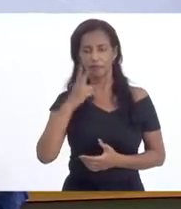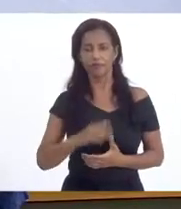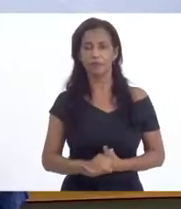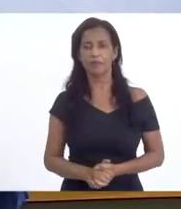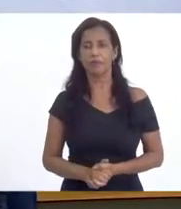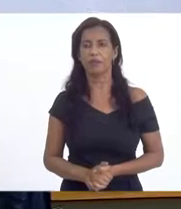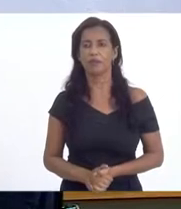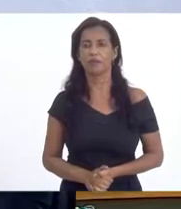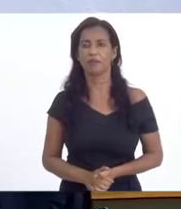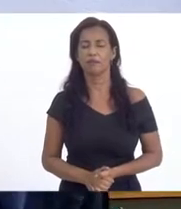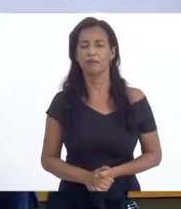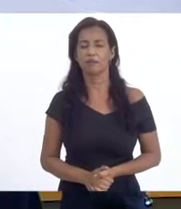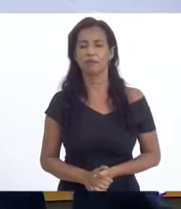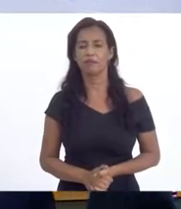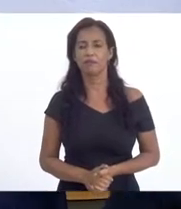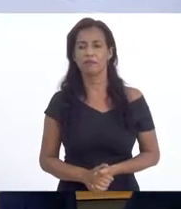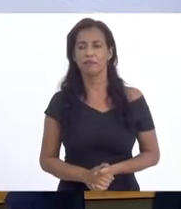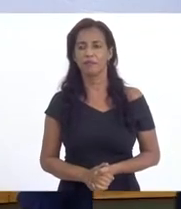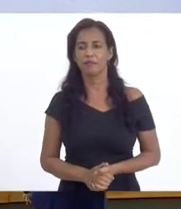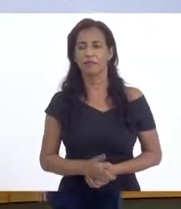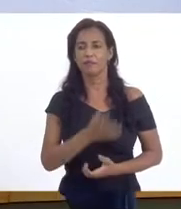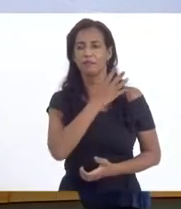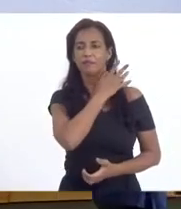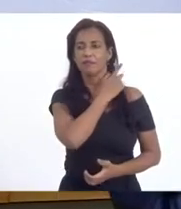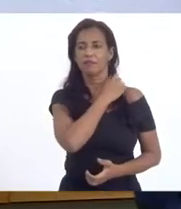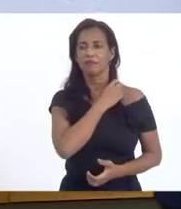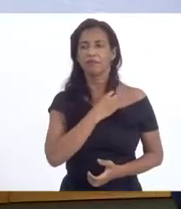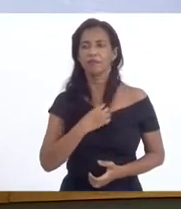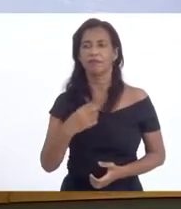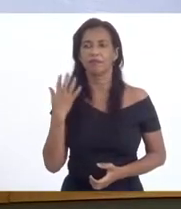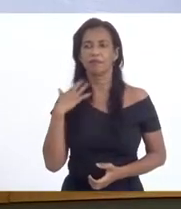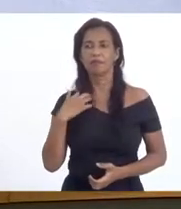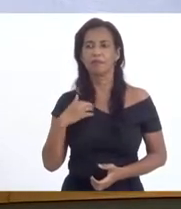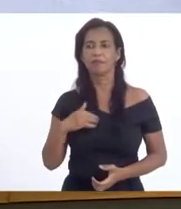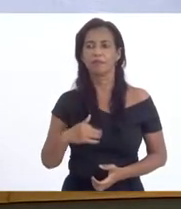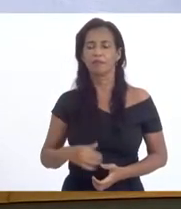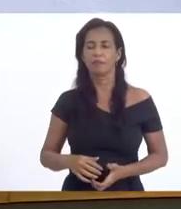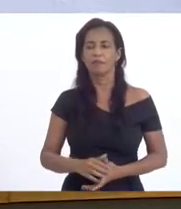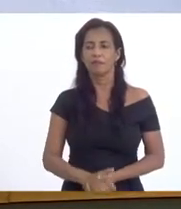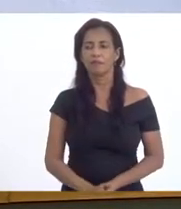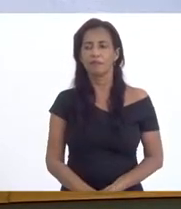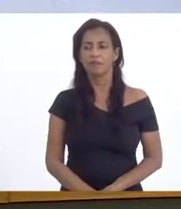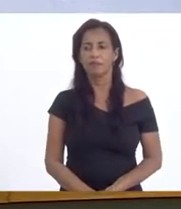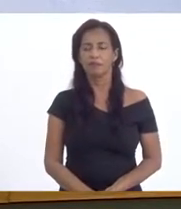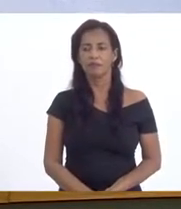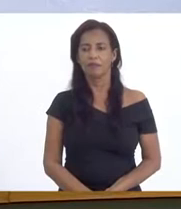vereadora, Tizeu, para que a gente possa terminar às 13 horas.